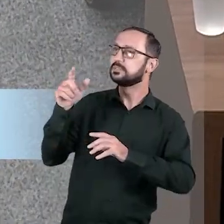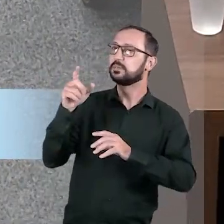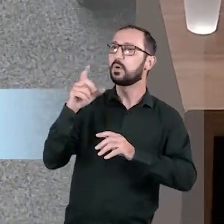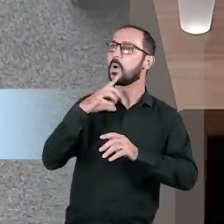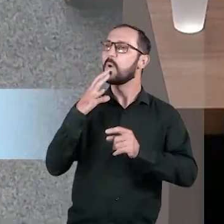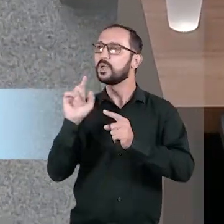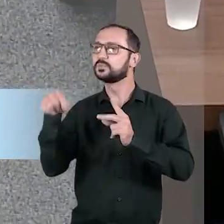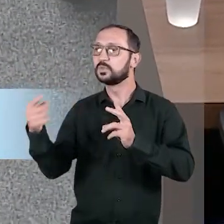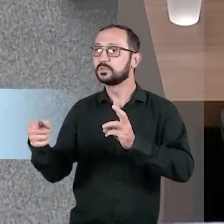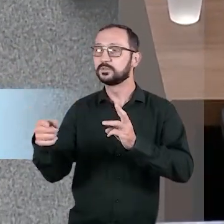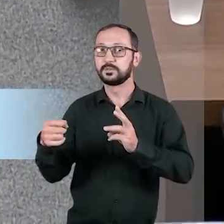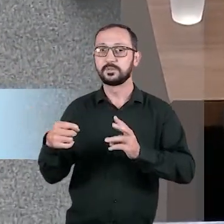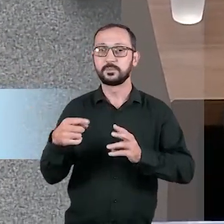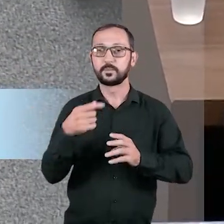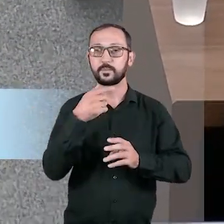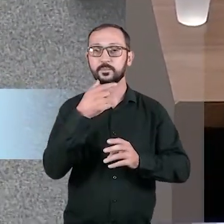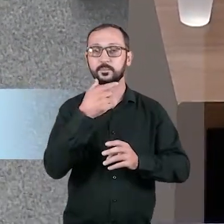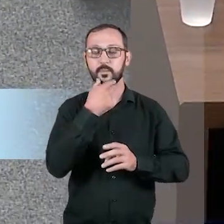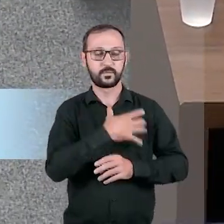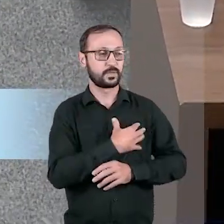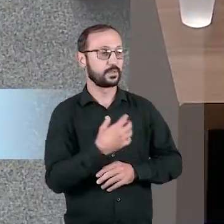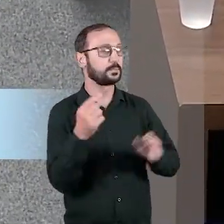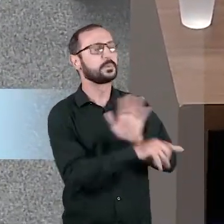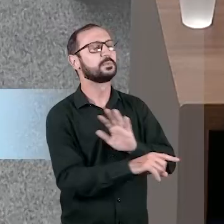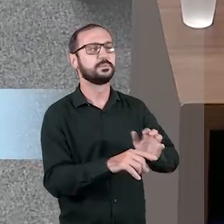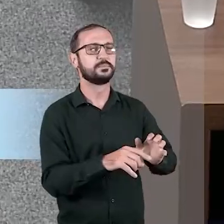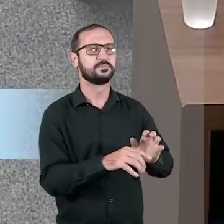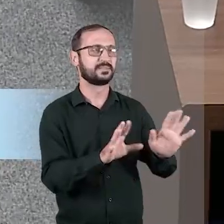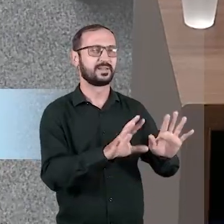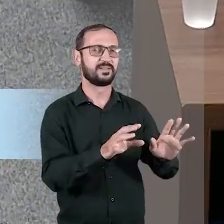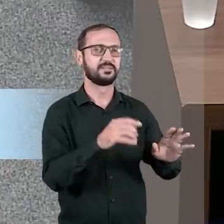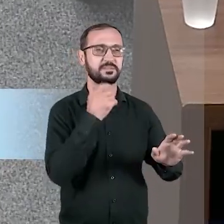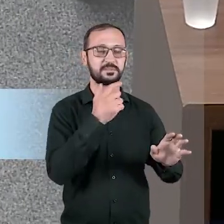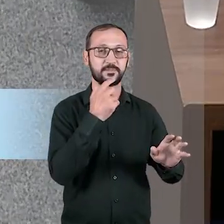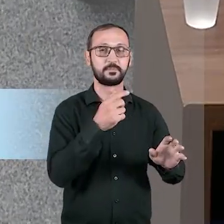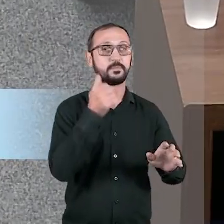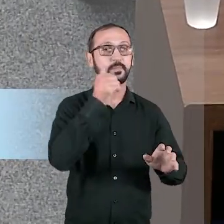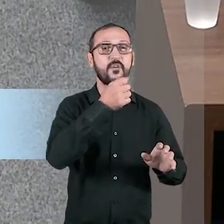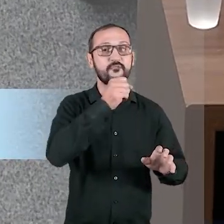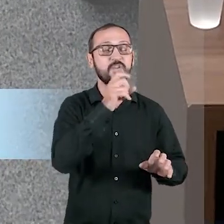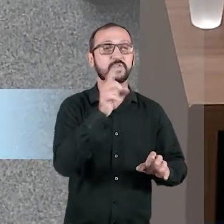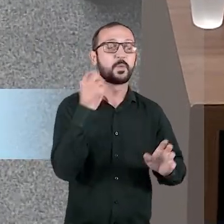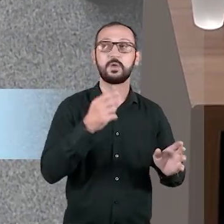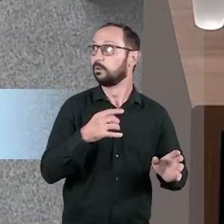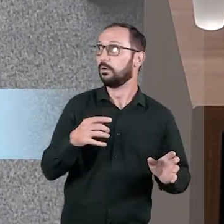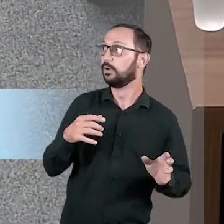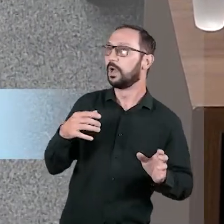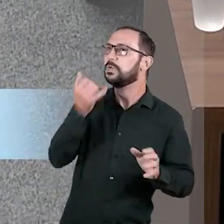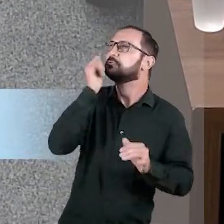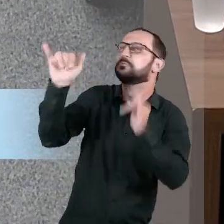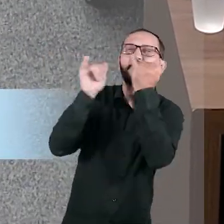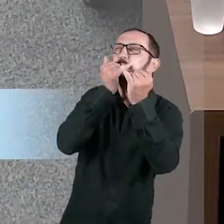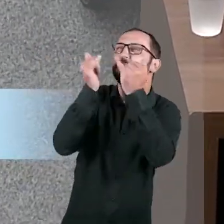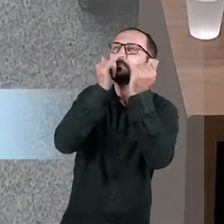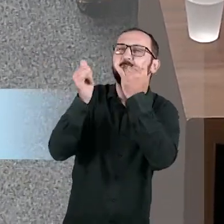mãe se ela conhece o fulano. Aí meu filho virou para ele e falou assim, não vai rolar, minha avó já morreu. Aí ele